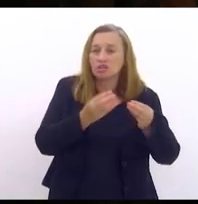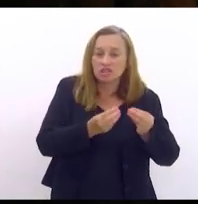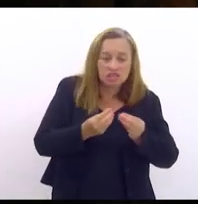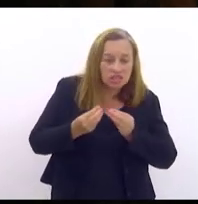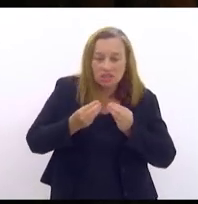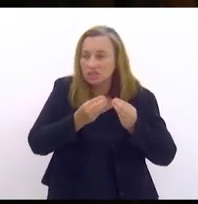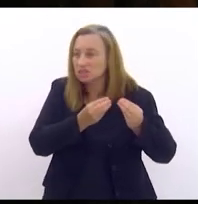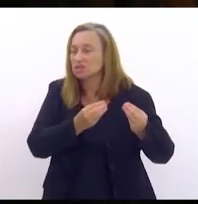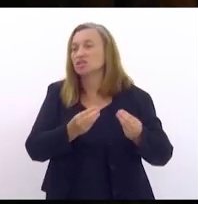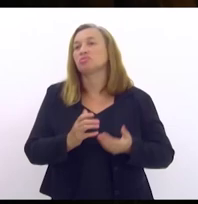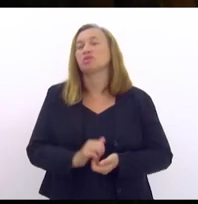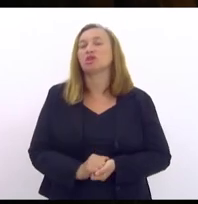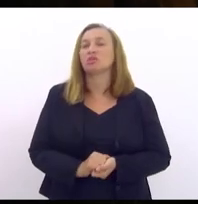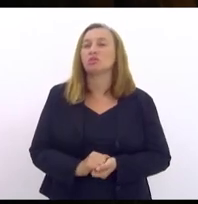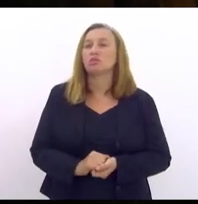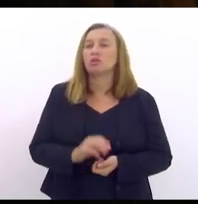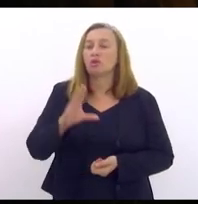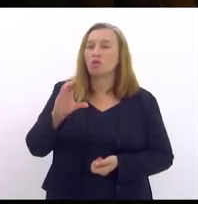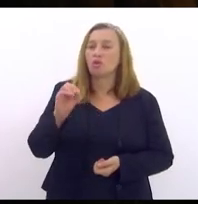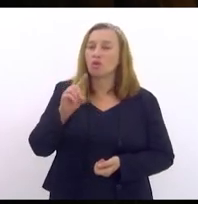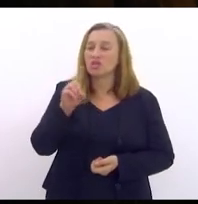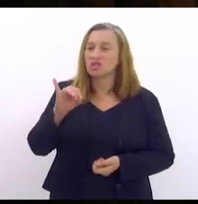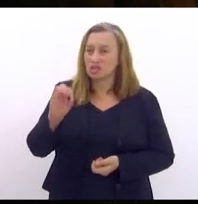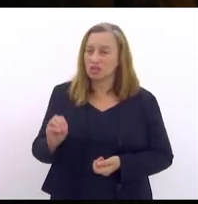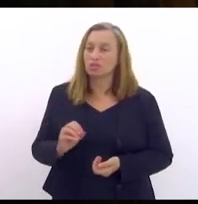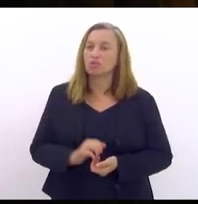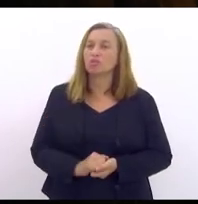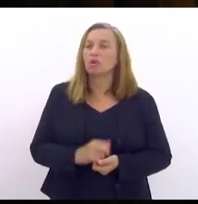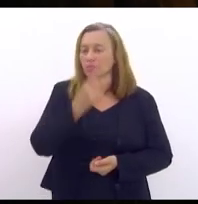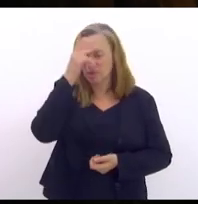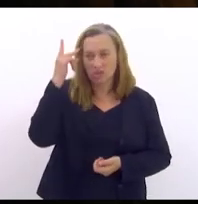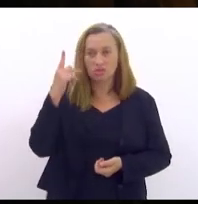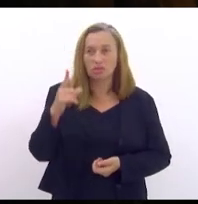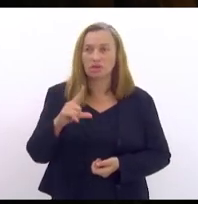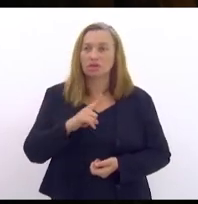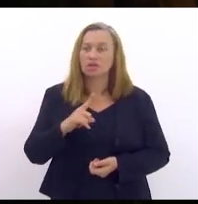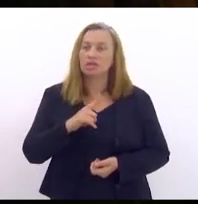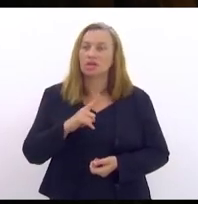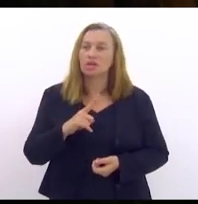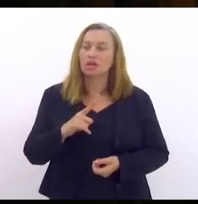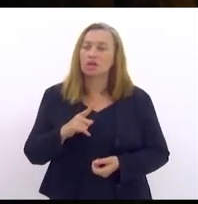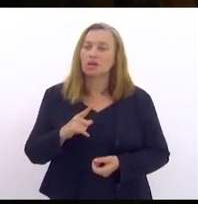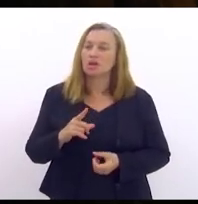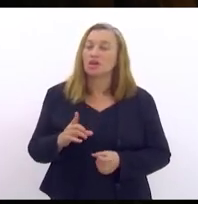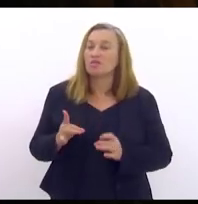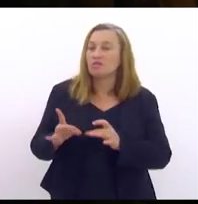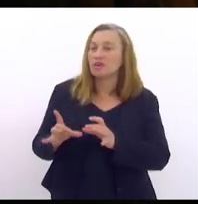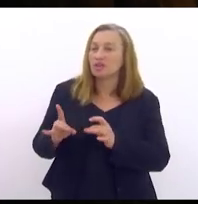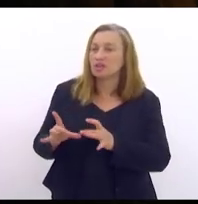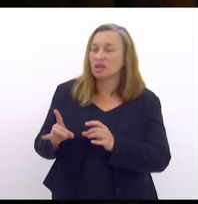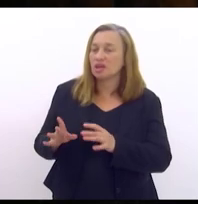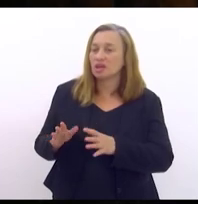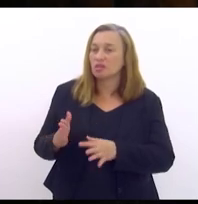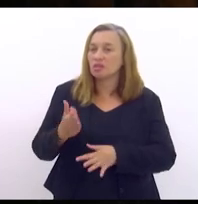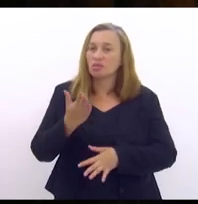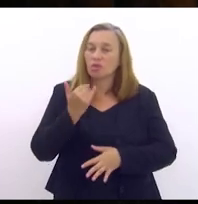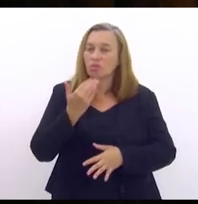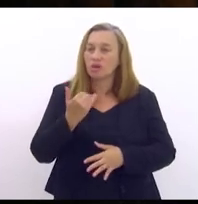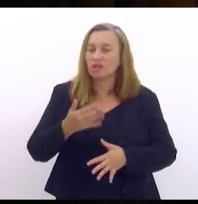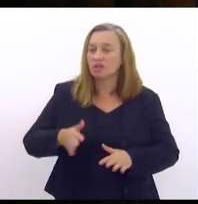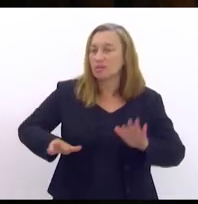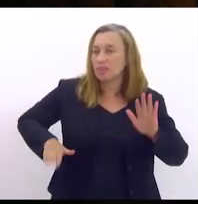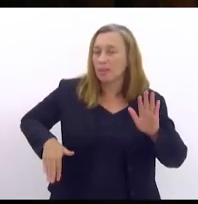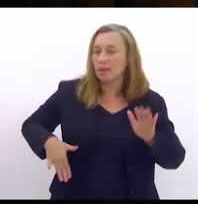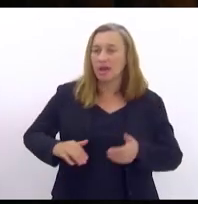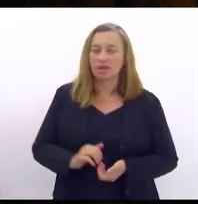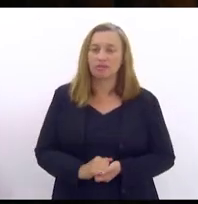preocupados em afrontar alguém que está com isopor na praia tentando levar o pão de cada dia. Não